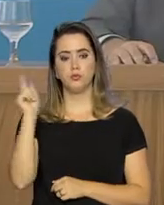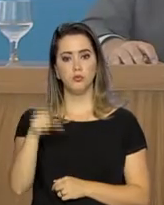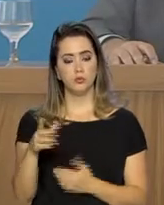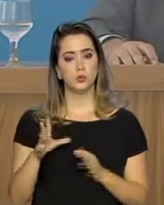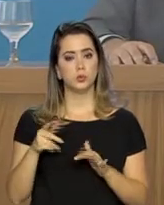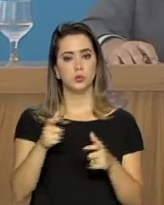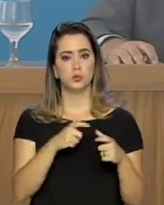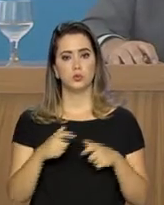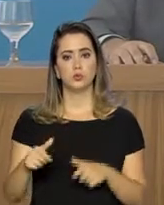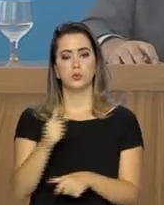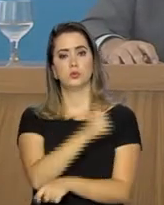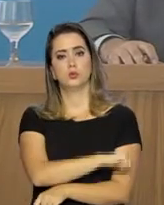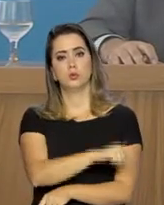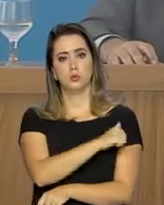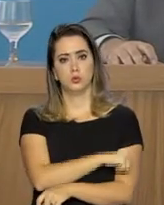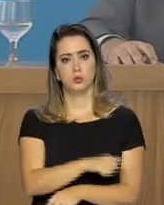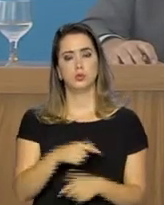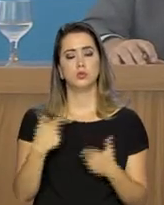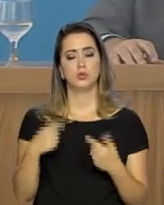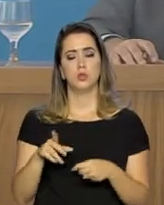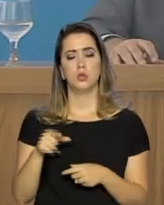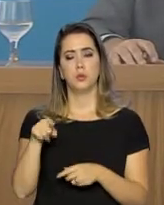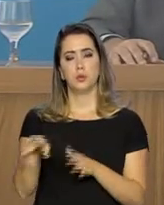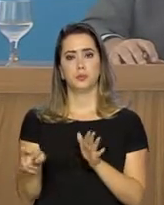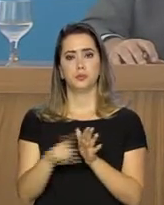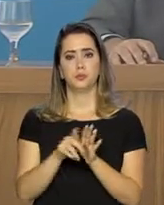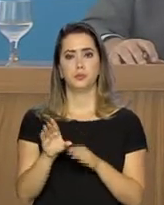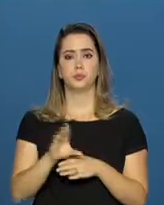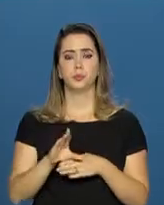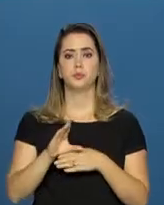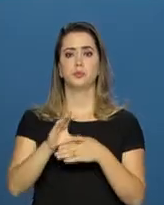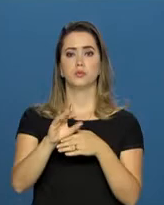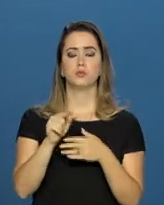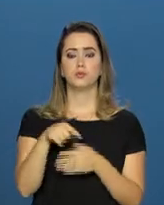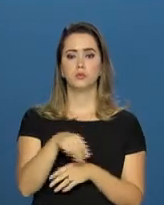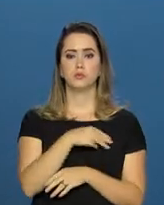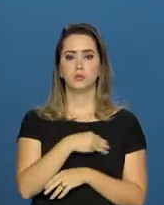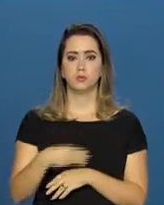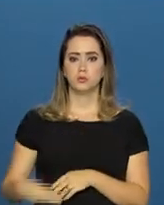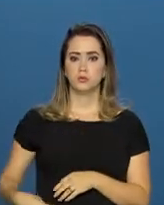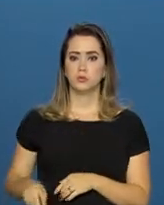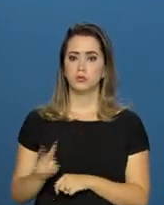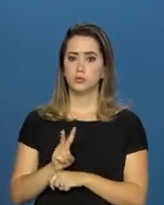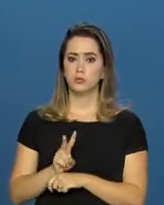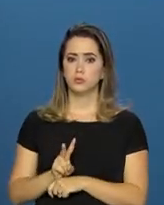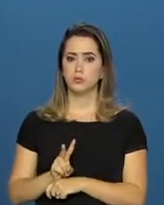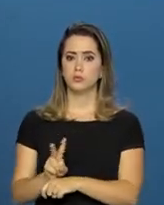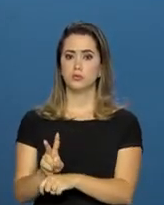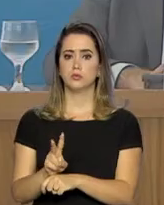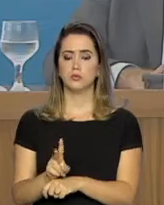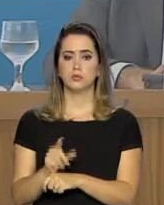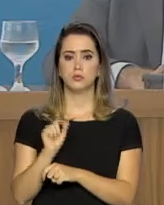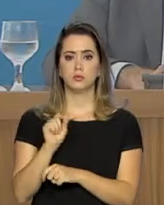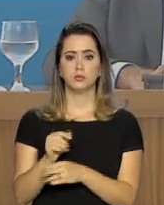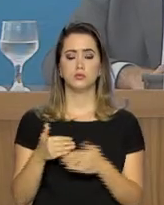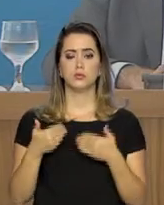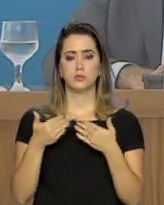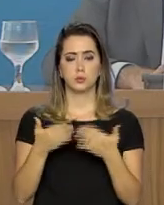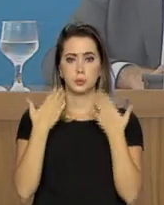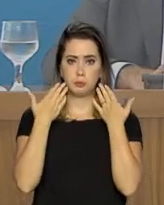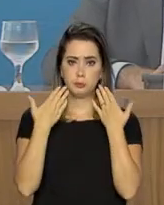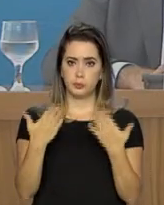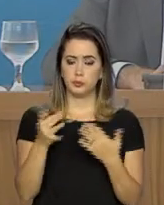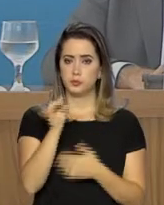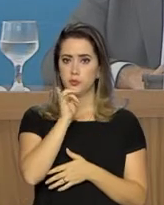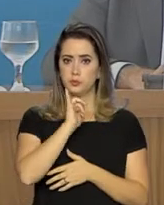segurança pública do rio de janeiro vai ficar sob sua coordenação o ministro da defesa raúl jungmann apresentou exemplos